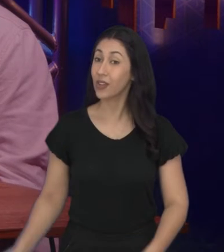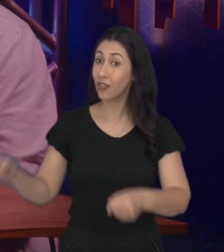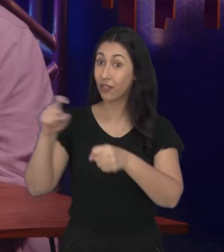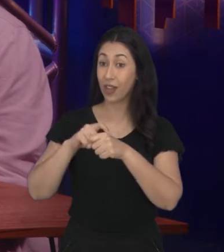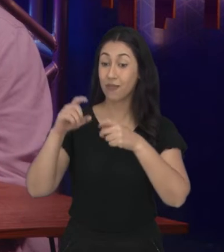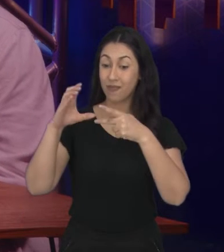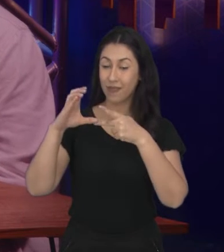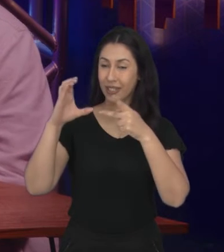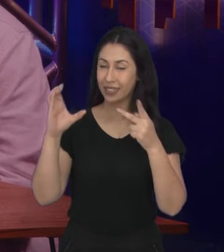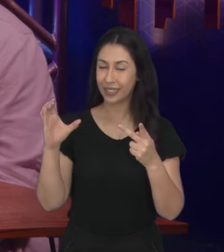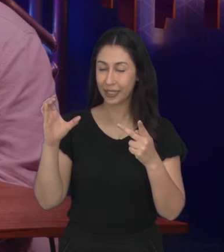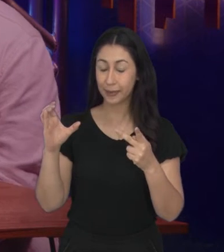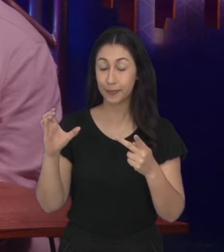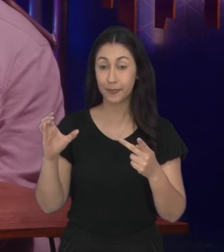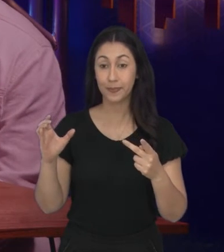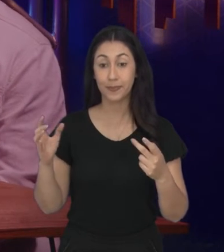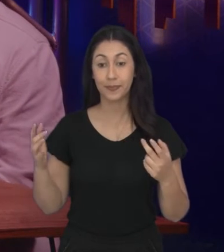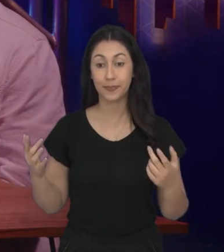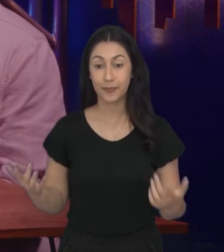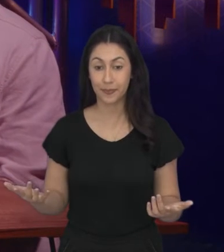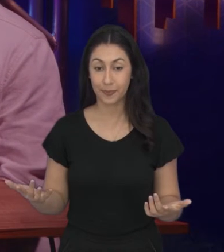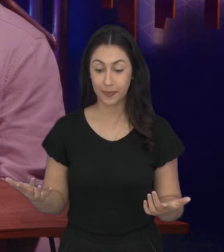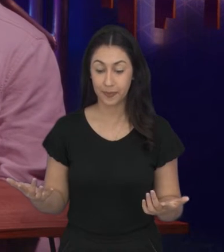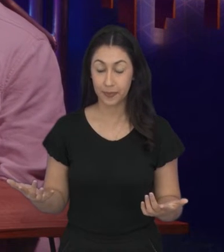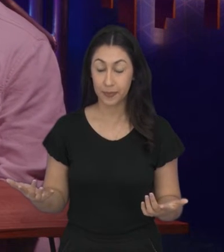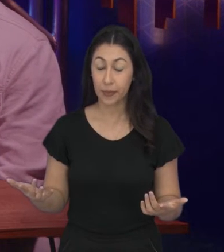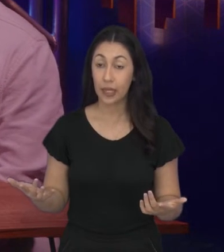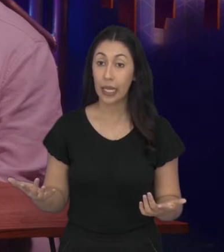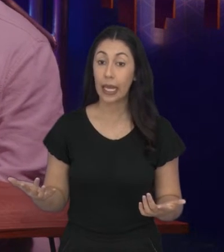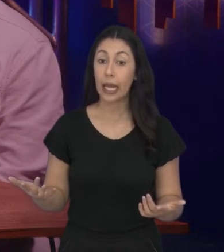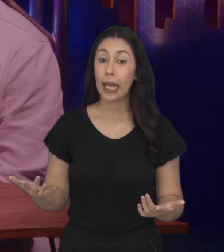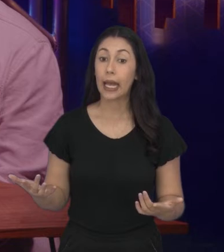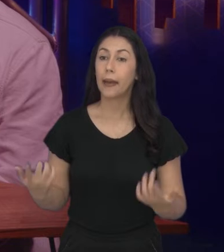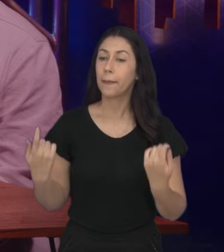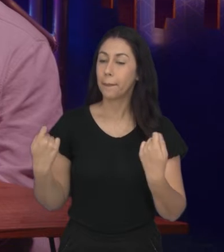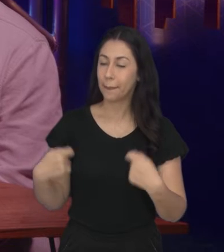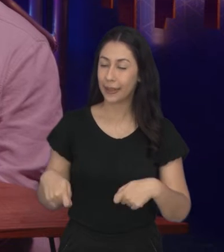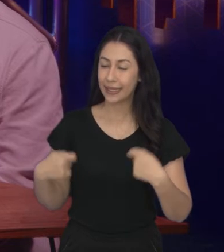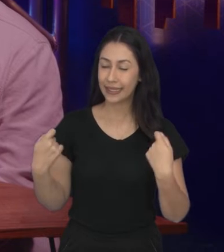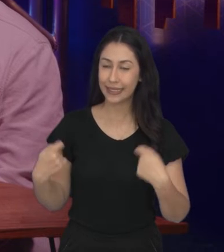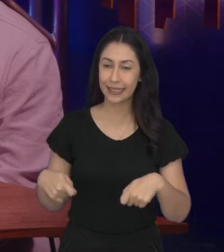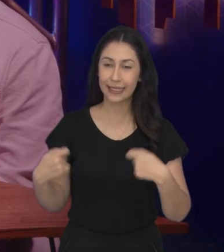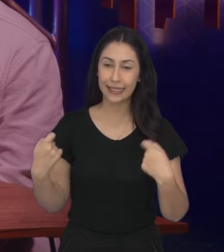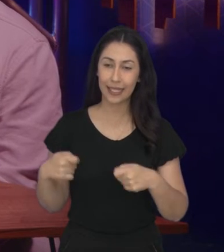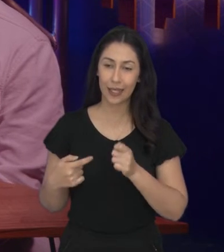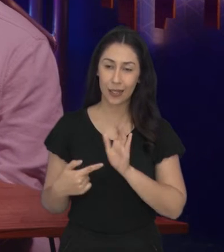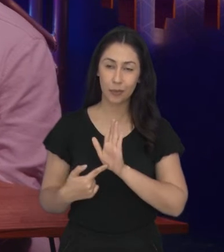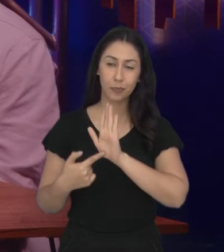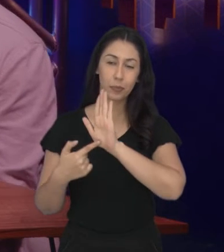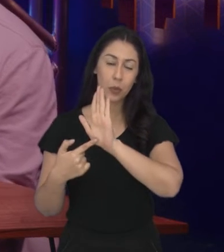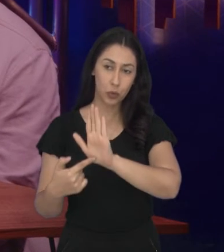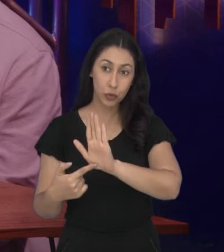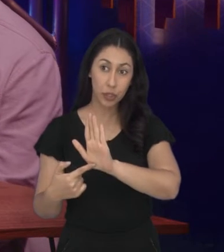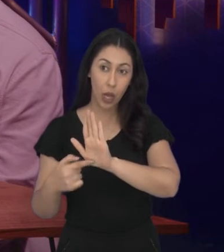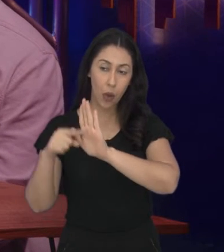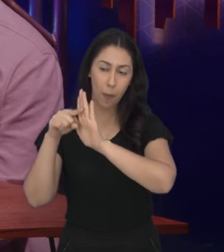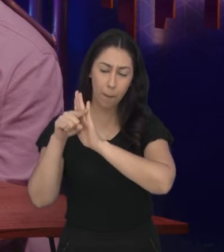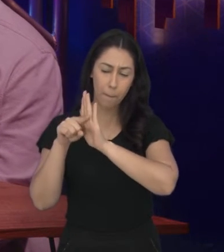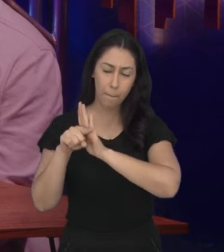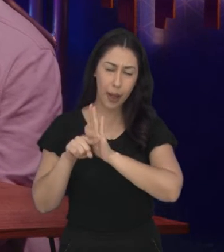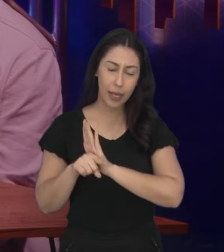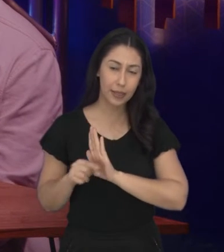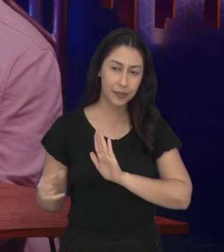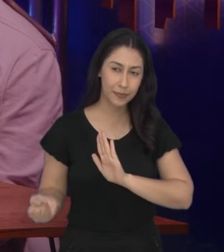De volta com Pode Ser. E galera, a gente também tem que falar de um outro estúdio bastante